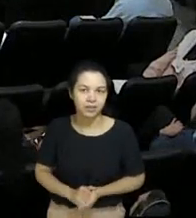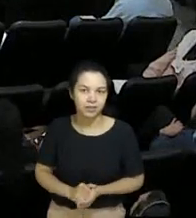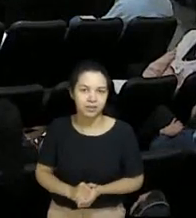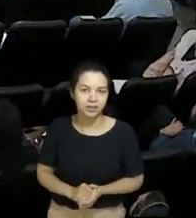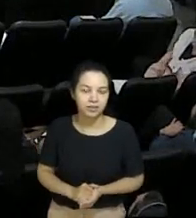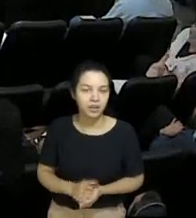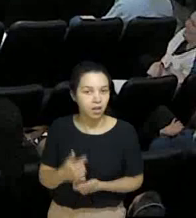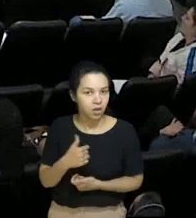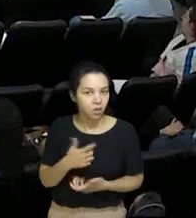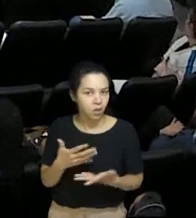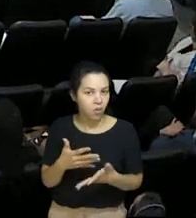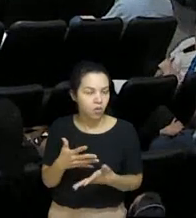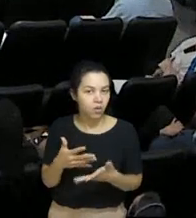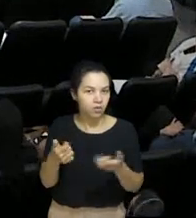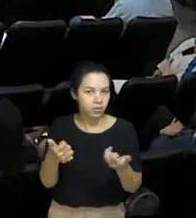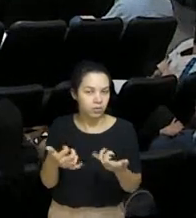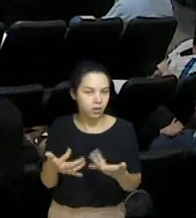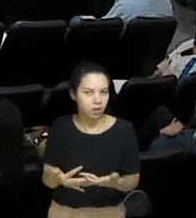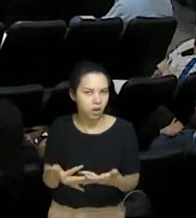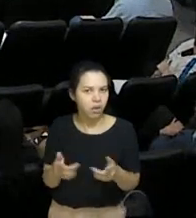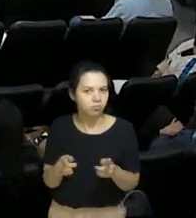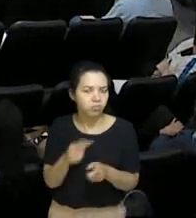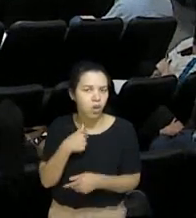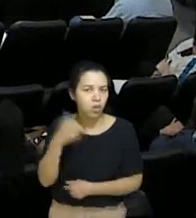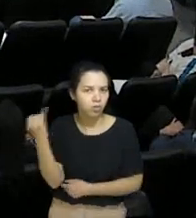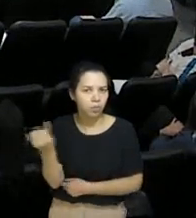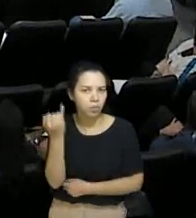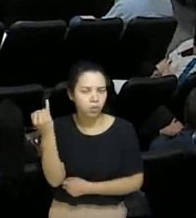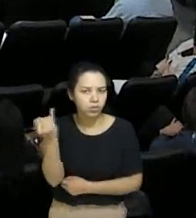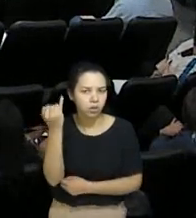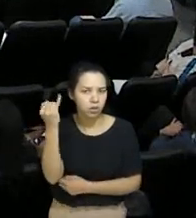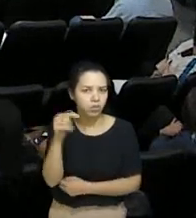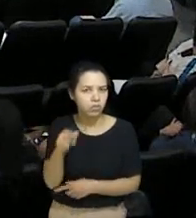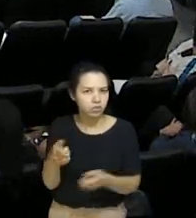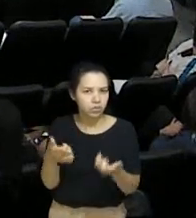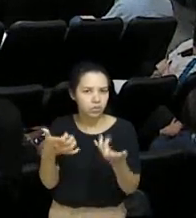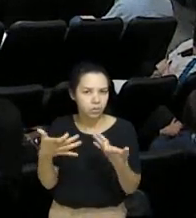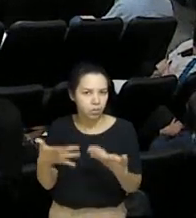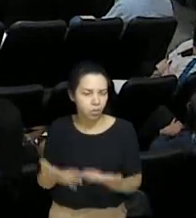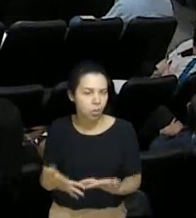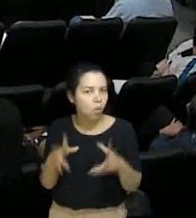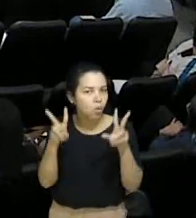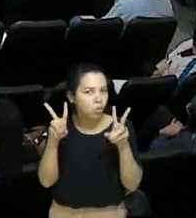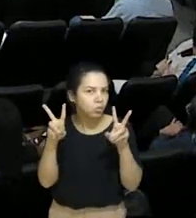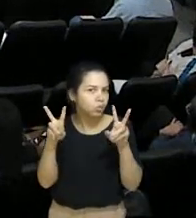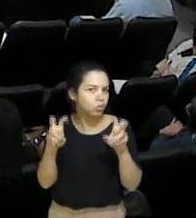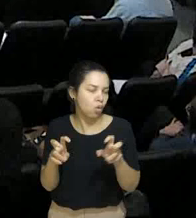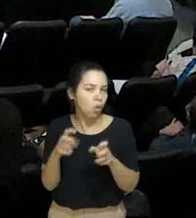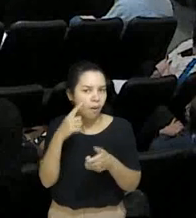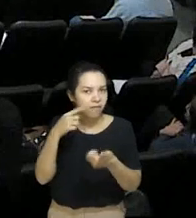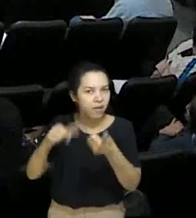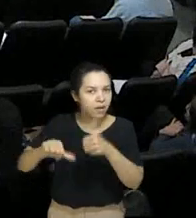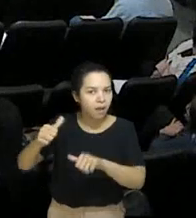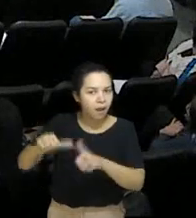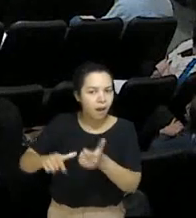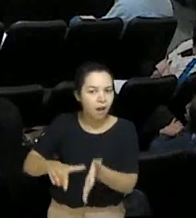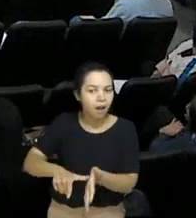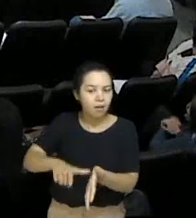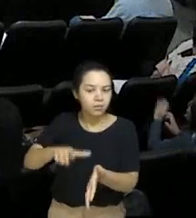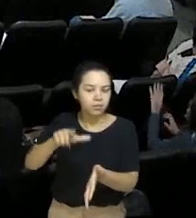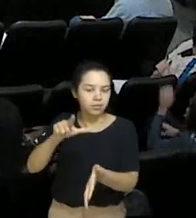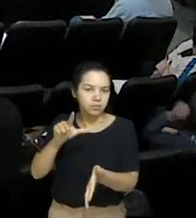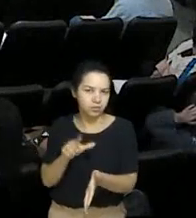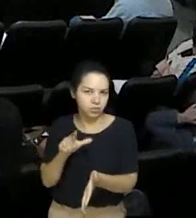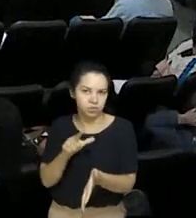Eu só queria fazer uma colocação que eu achei bem importante, como tu falou da questão de avaliar isso antes de chegar